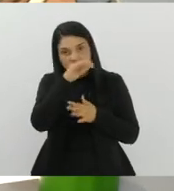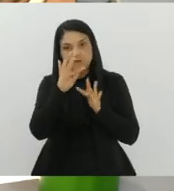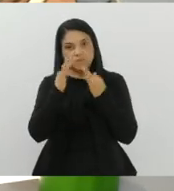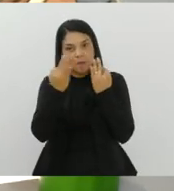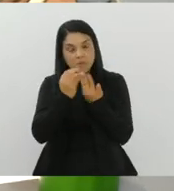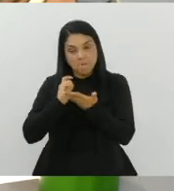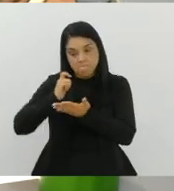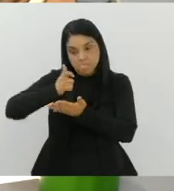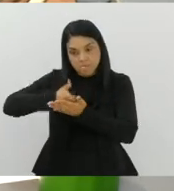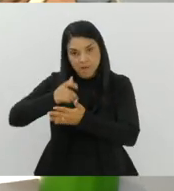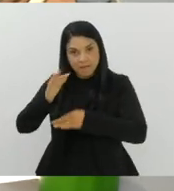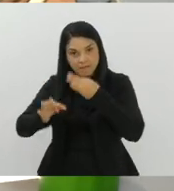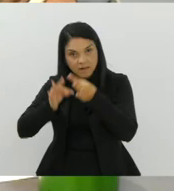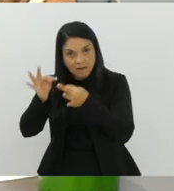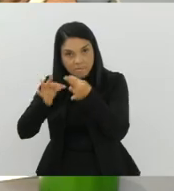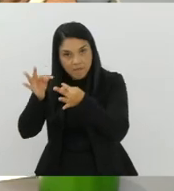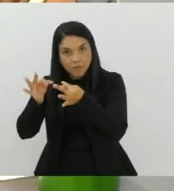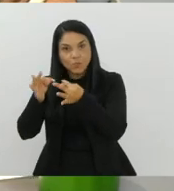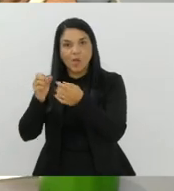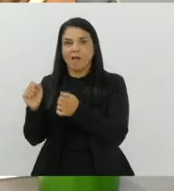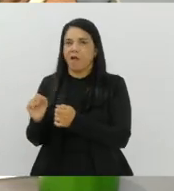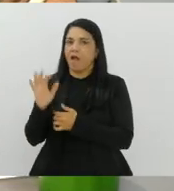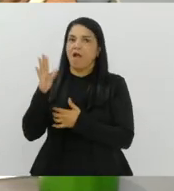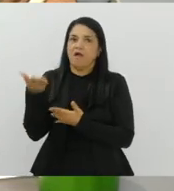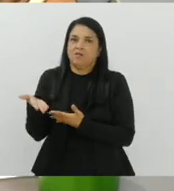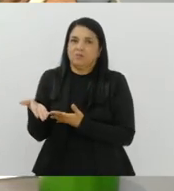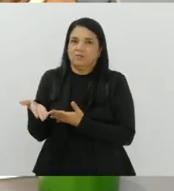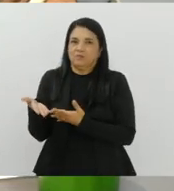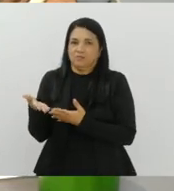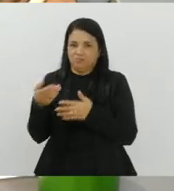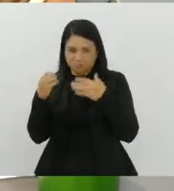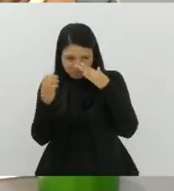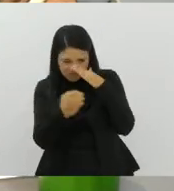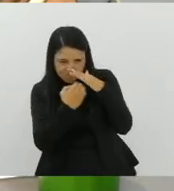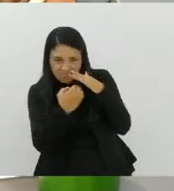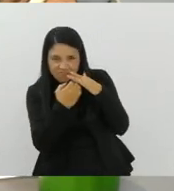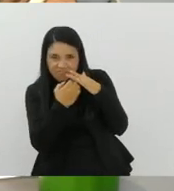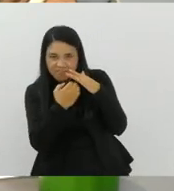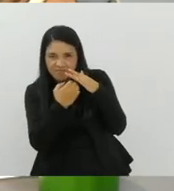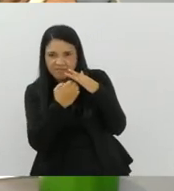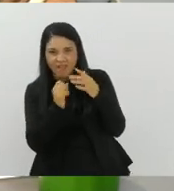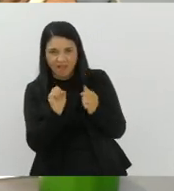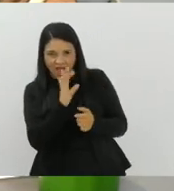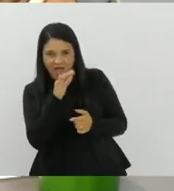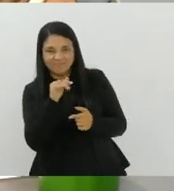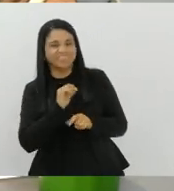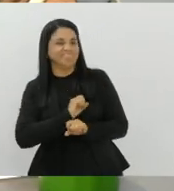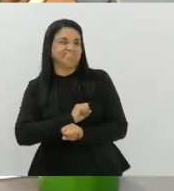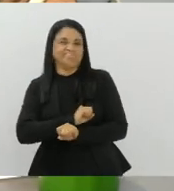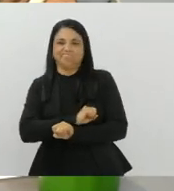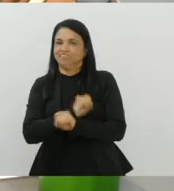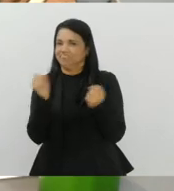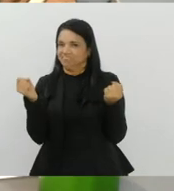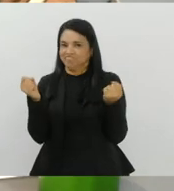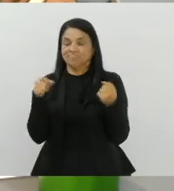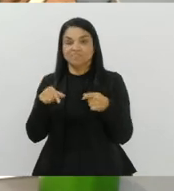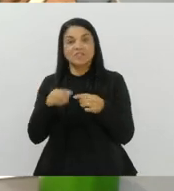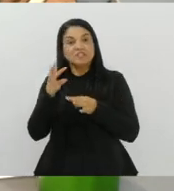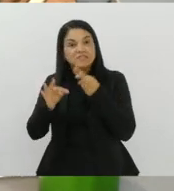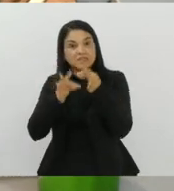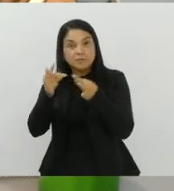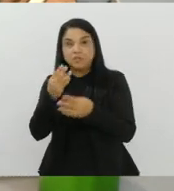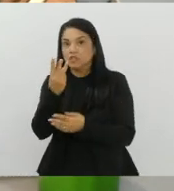um tratamento que, para elas, é caro. Mas será que para as operadoras são claro? Claro que não. A gente está falando de um tratamento, em média,